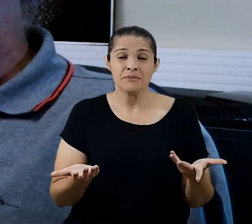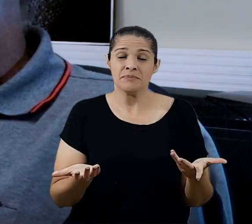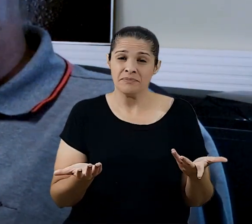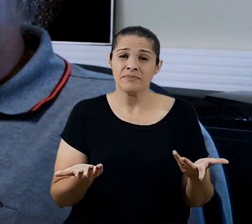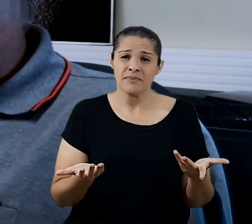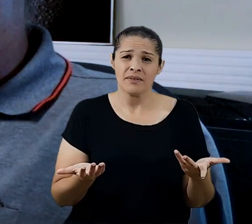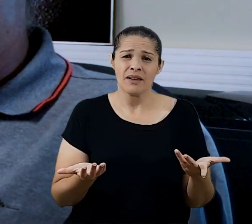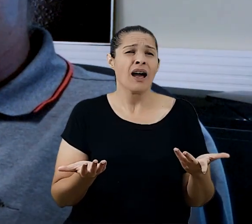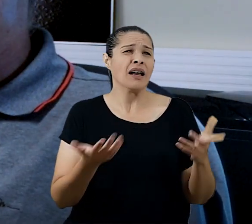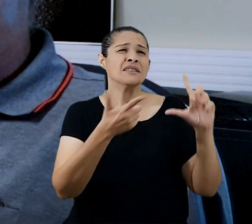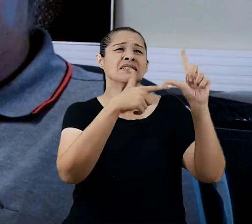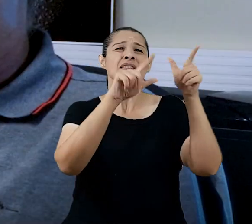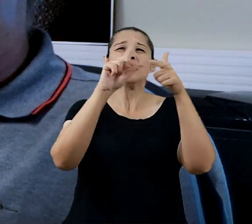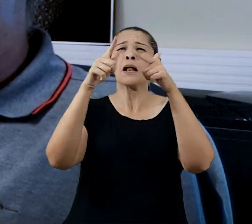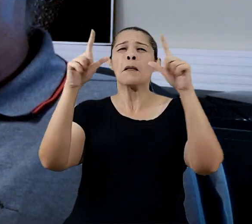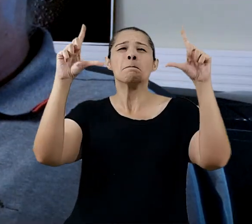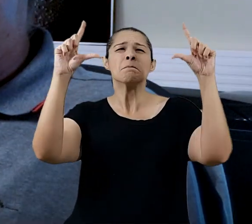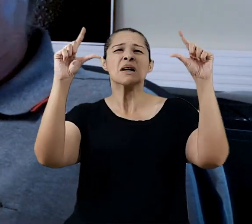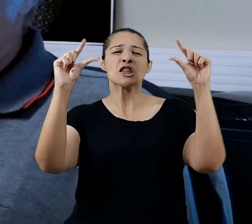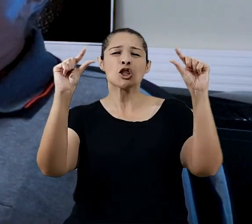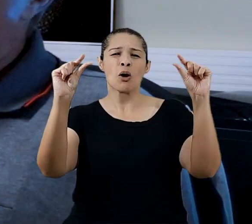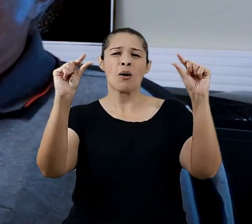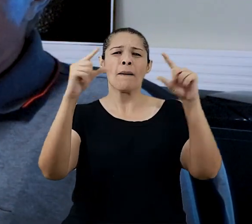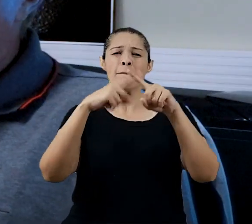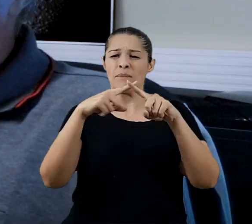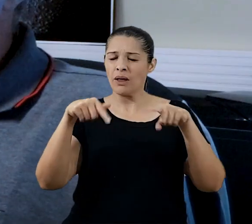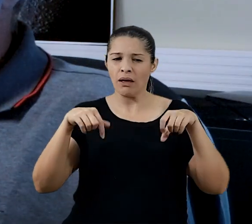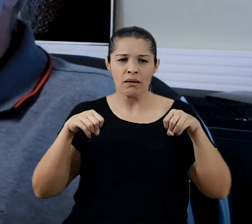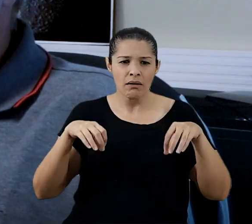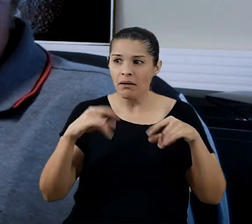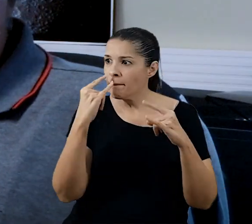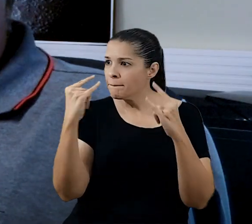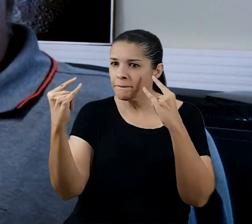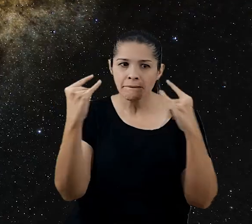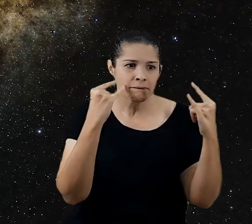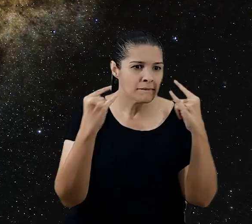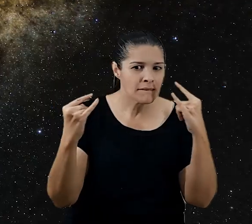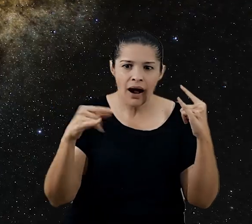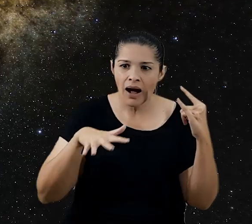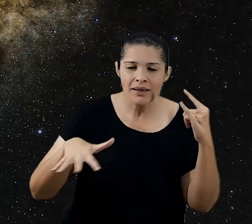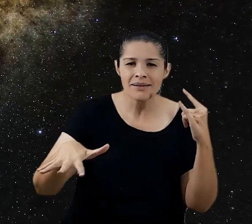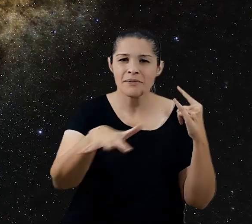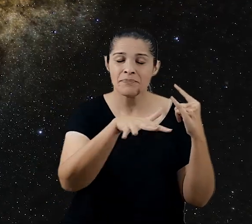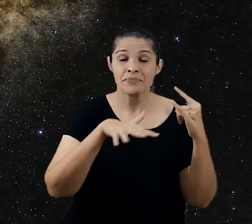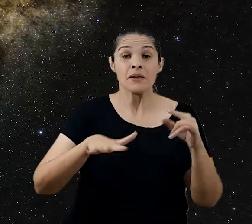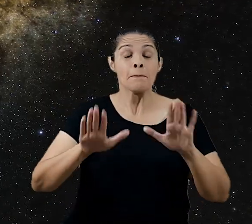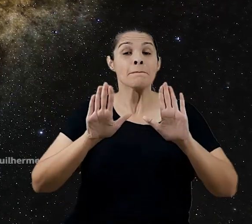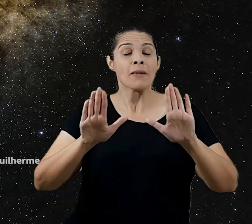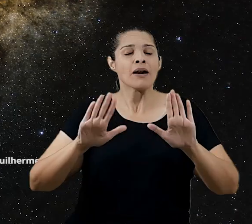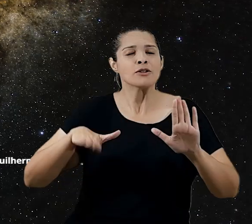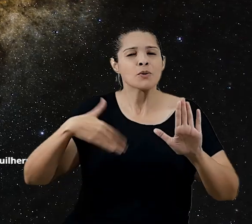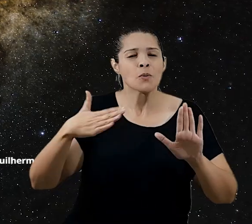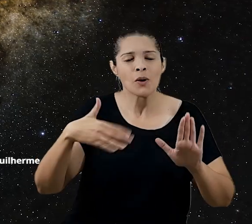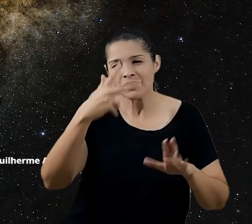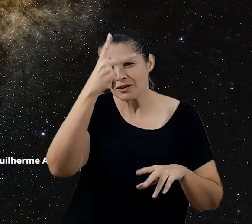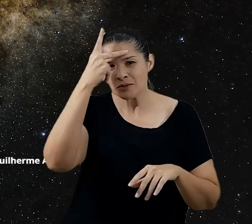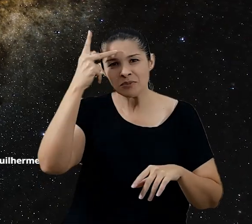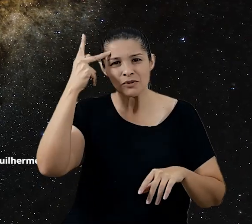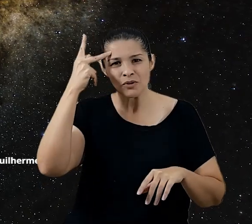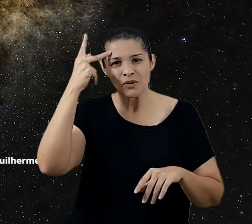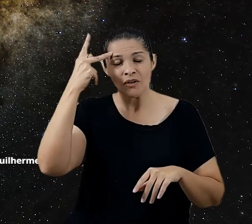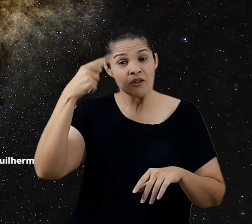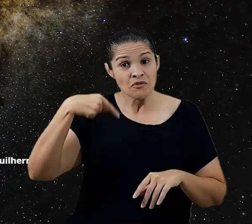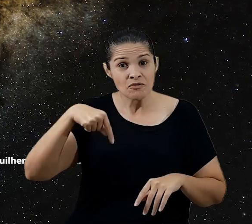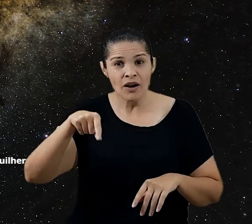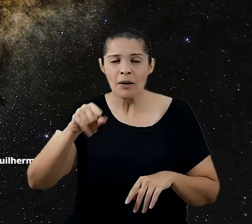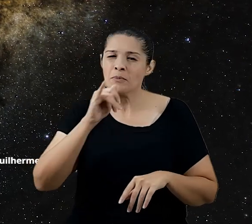uma quantidade menor de estrelas no céu. E aí chama muito a atenção, né? Então, quando as pessoas vão para